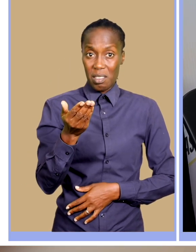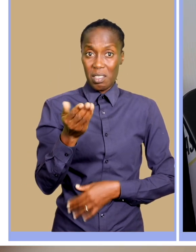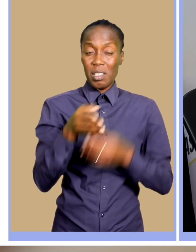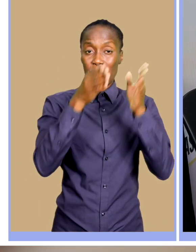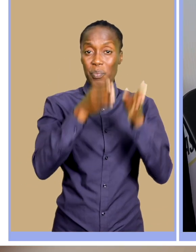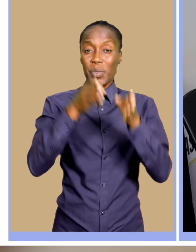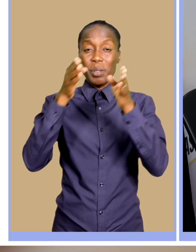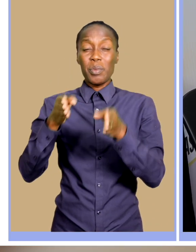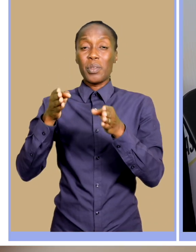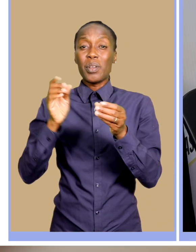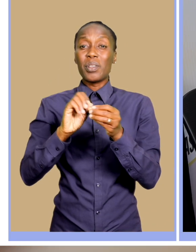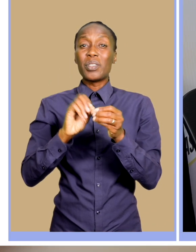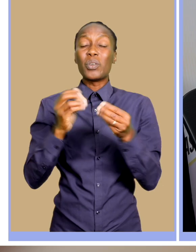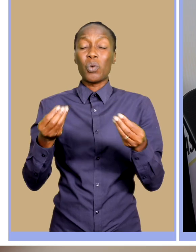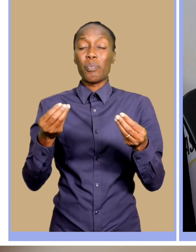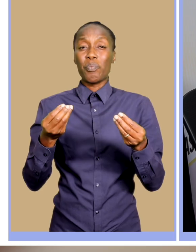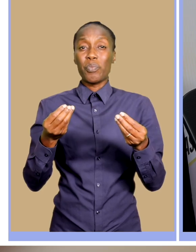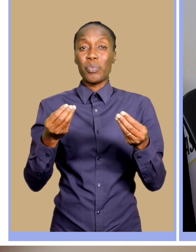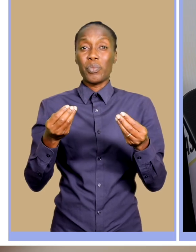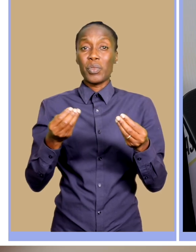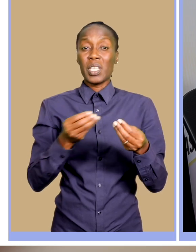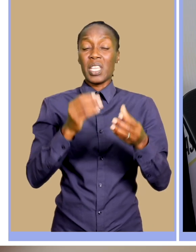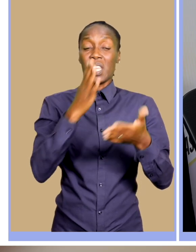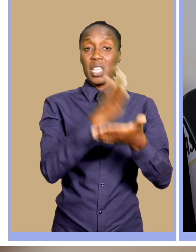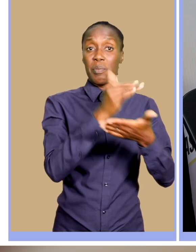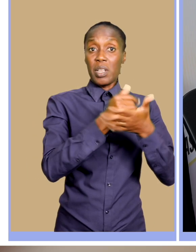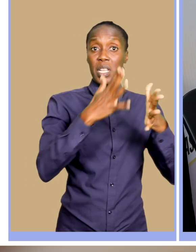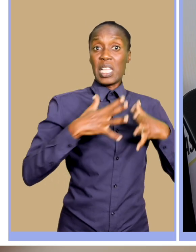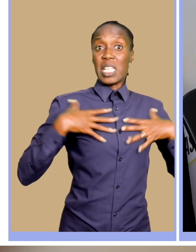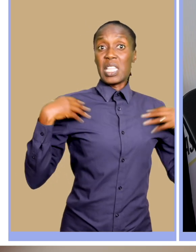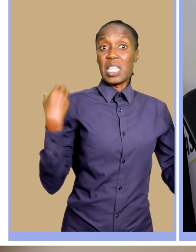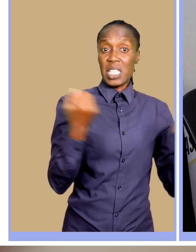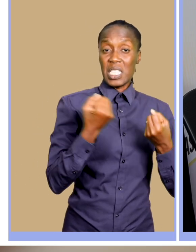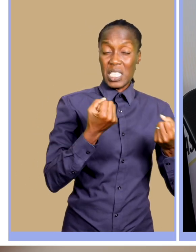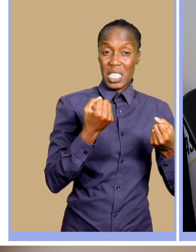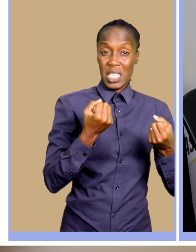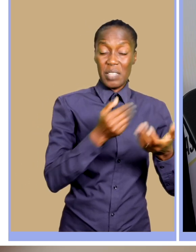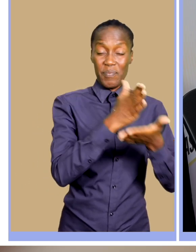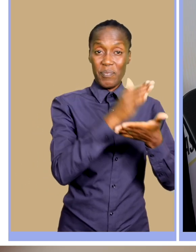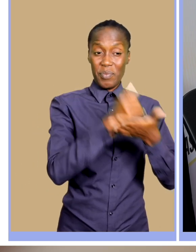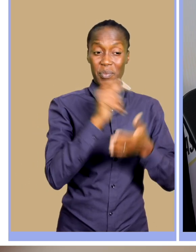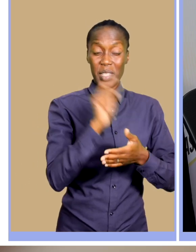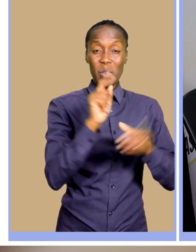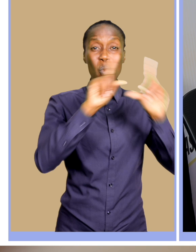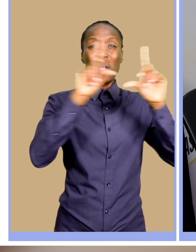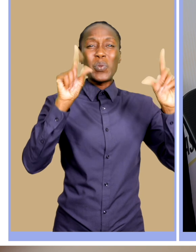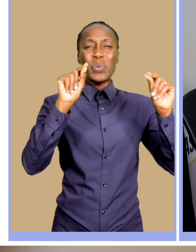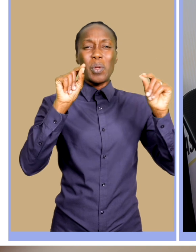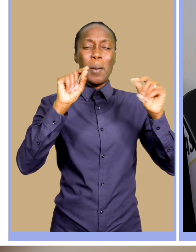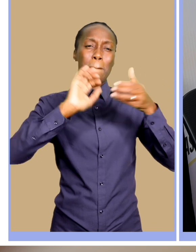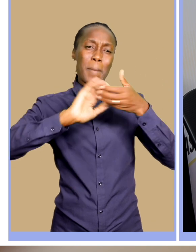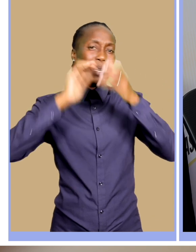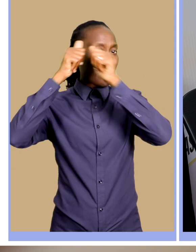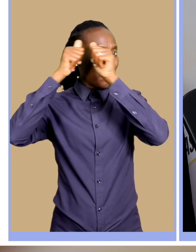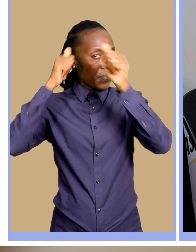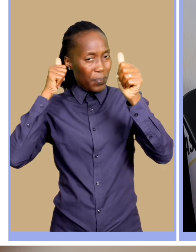nível do setor de saúde como doença do fórum mental. Então, nós temos olhado para estes grupos e também a